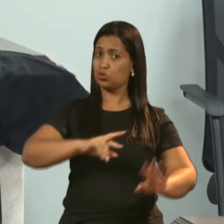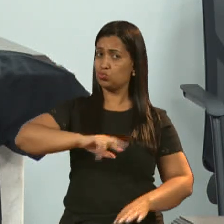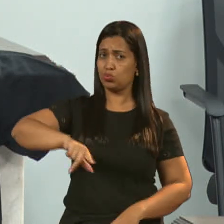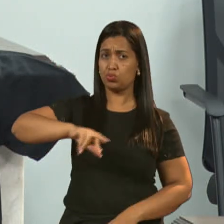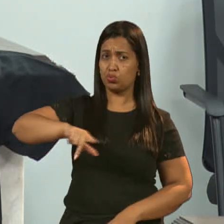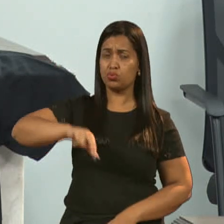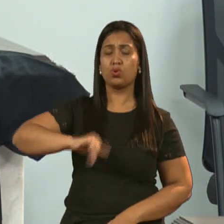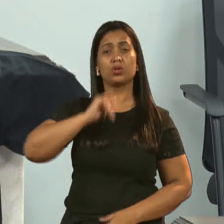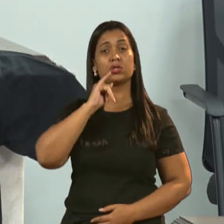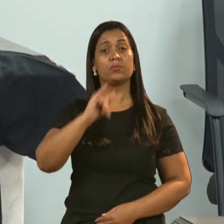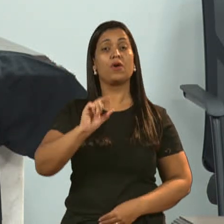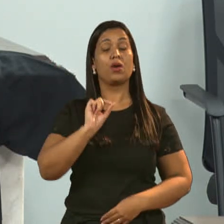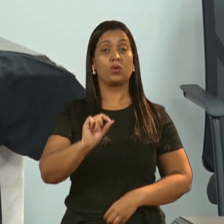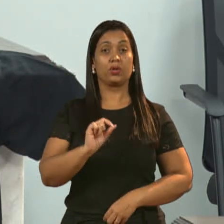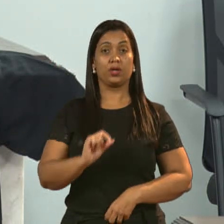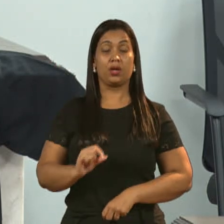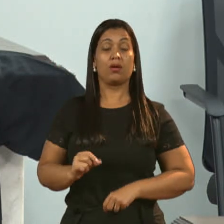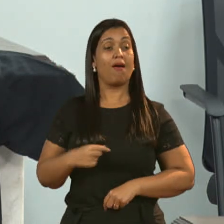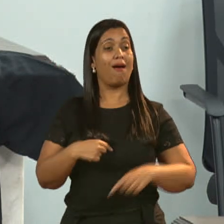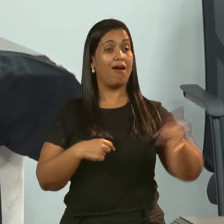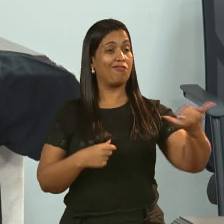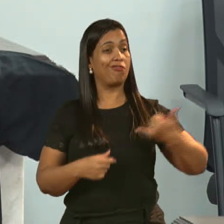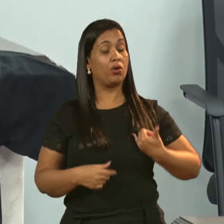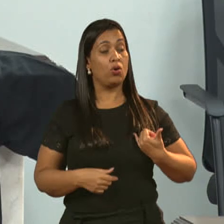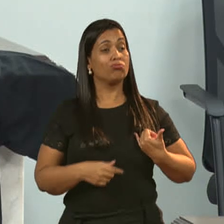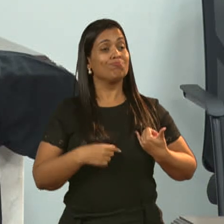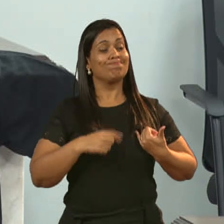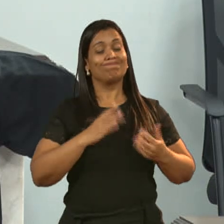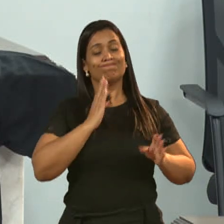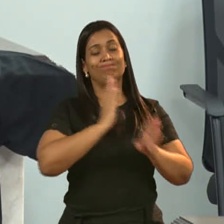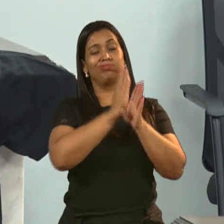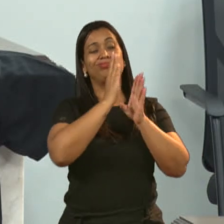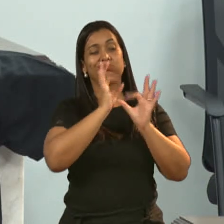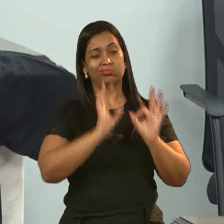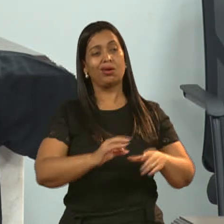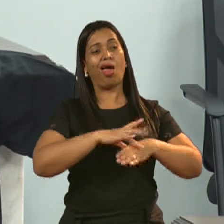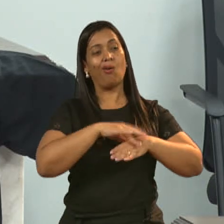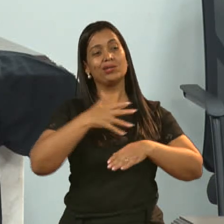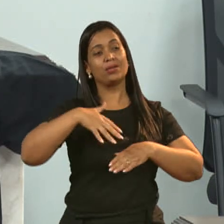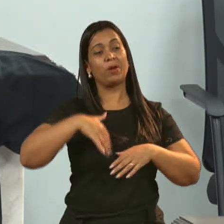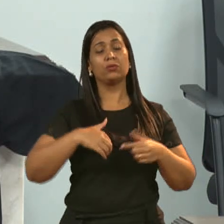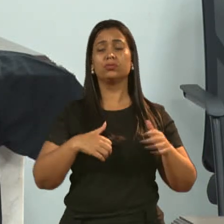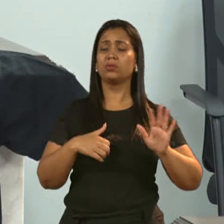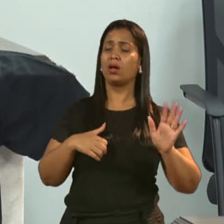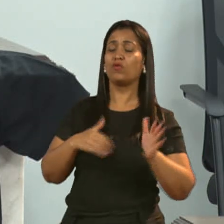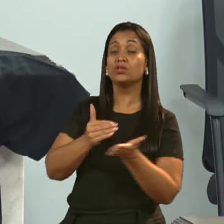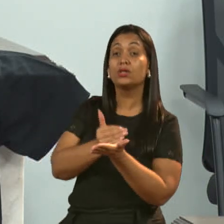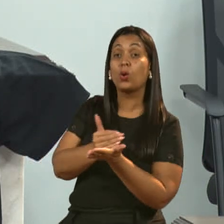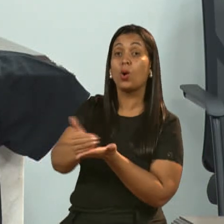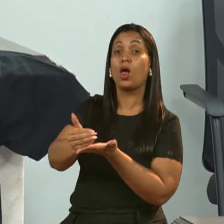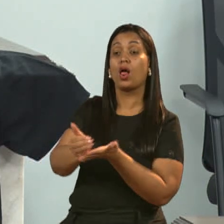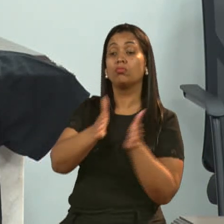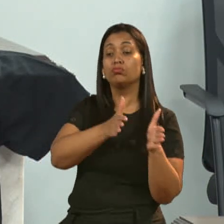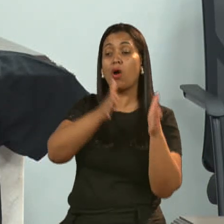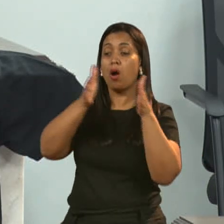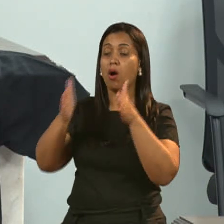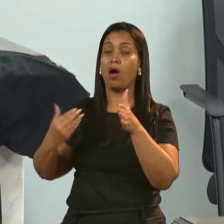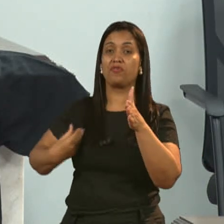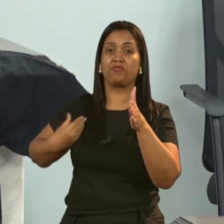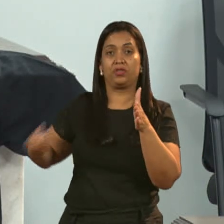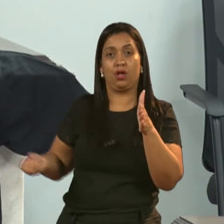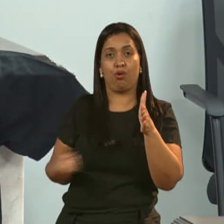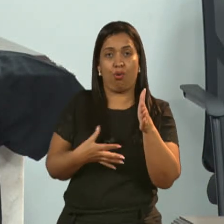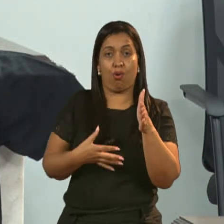deixo claro que quando você receber um diagnóstico, seja ele qual for, creia que acreditem, você está dando início a uma nova fase da tua vida. E